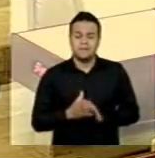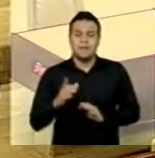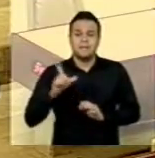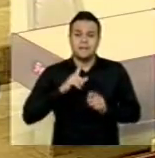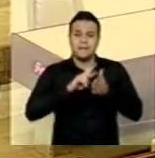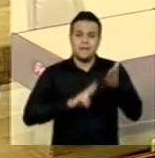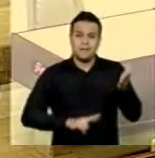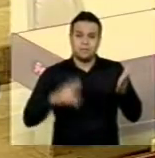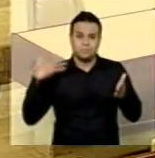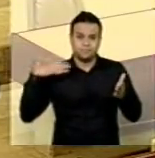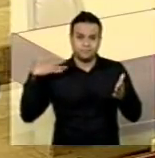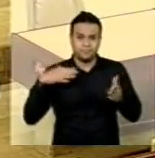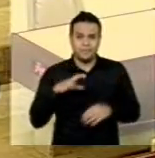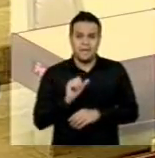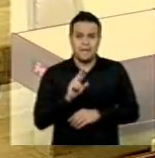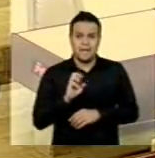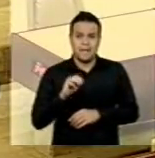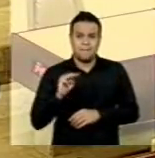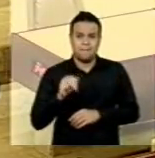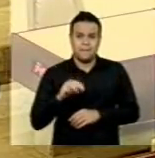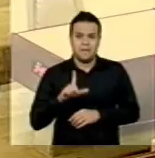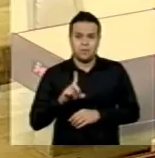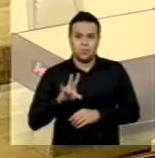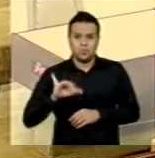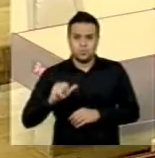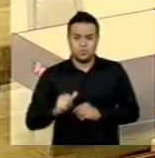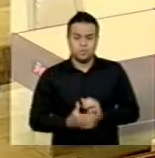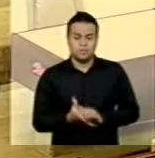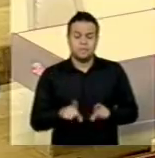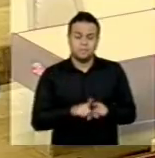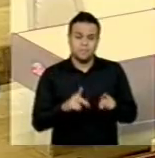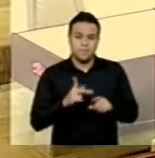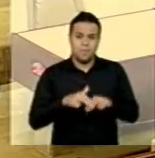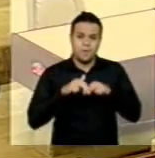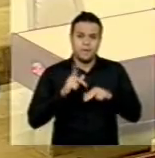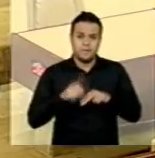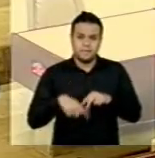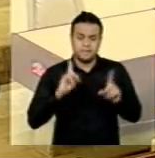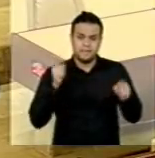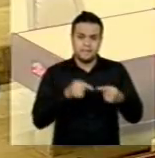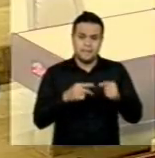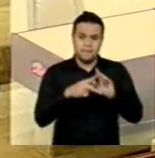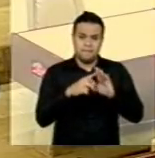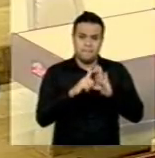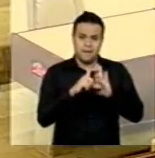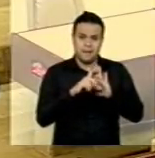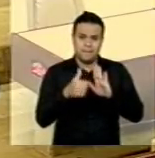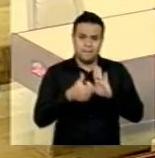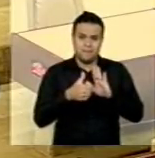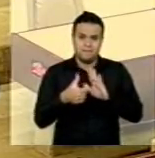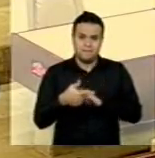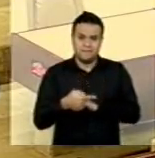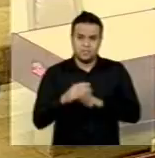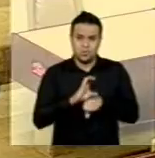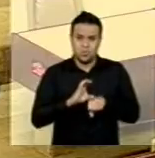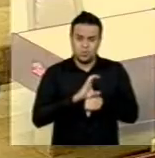ministra Carmen Lúcia. Daí a necessidade de conferir a interpretação restritiva ao parágrafo 1º do artigo 27 da Constituição, no